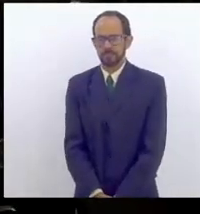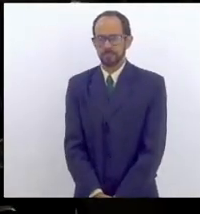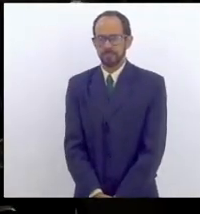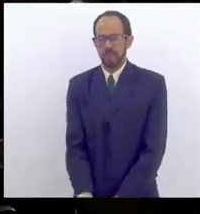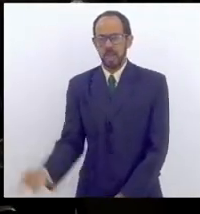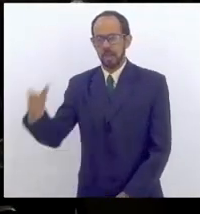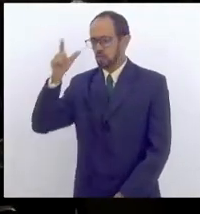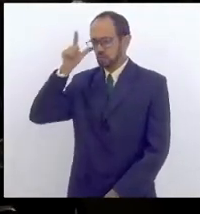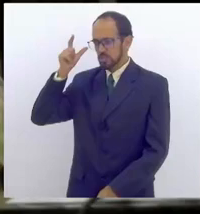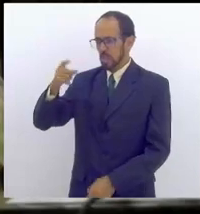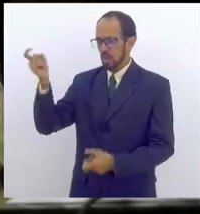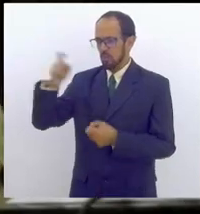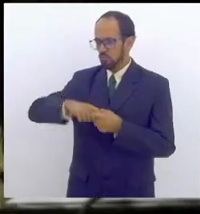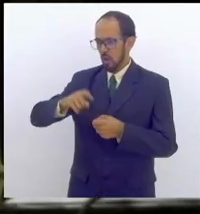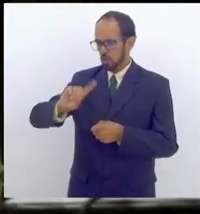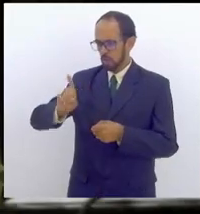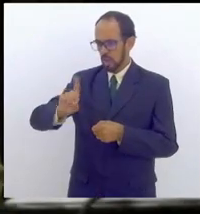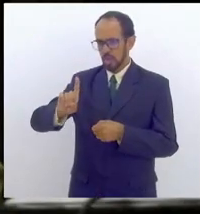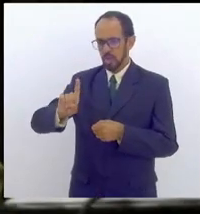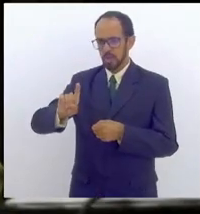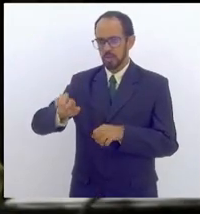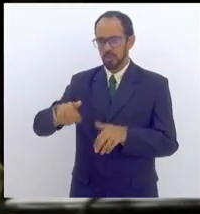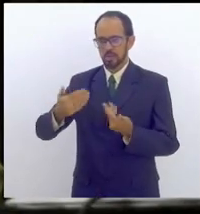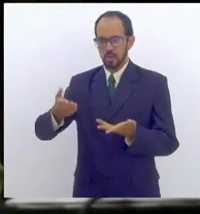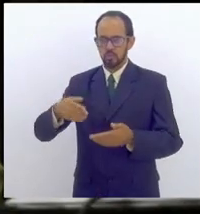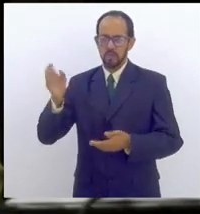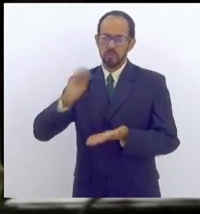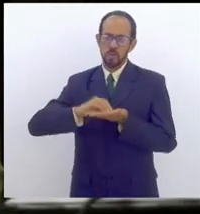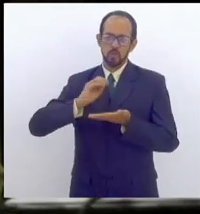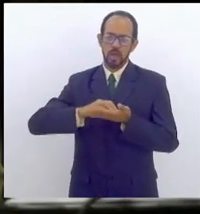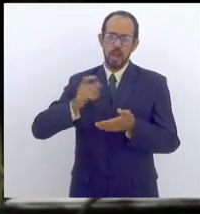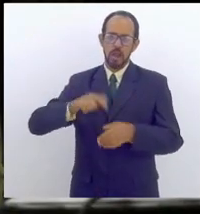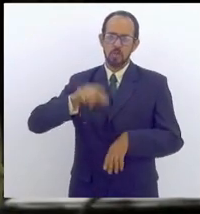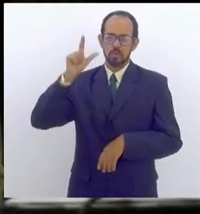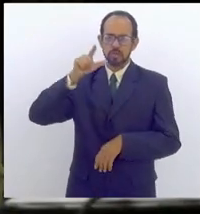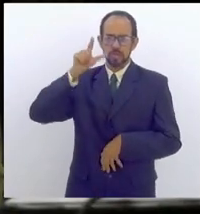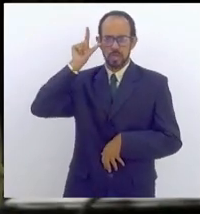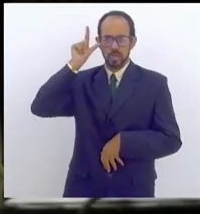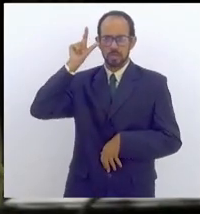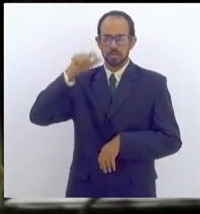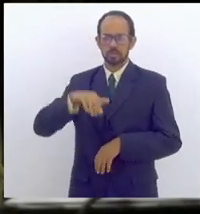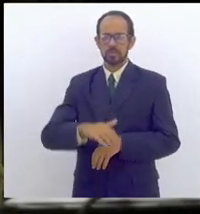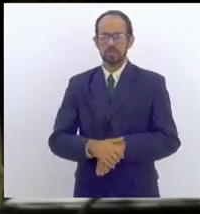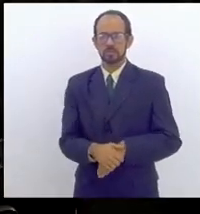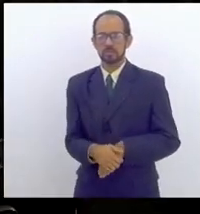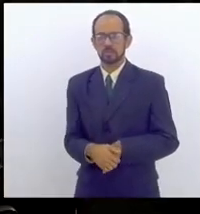A Lucinha não volta. E aí, então, no caso, só vai faltar a Lucinha. Cavalieri voltando.